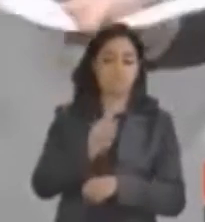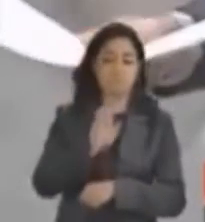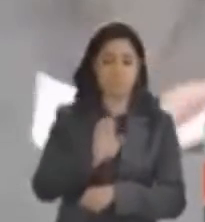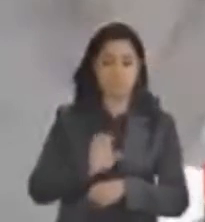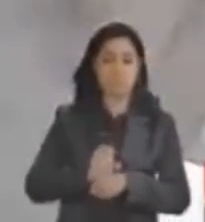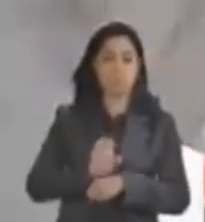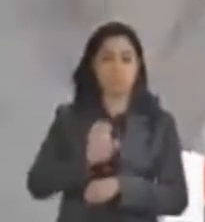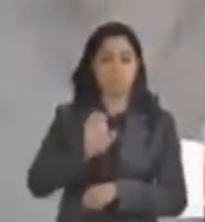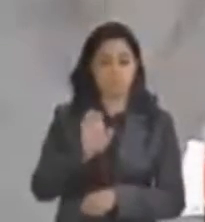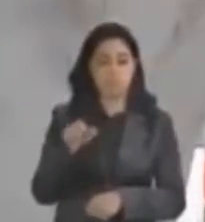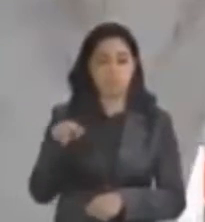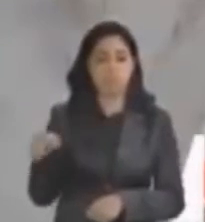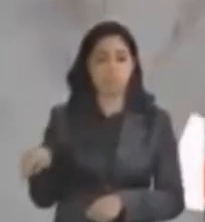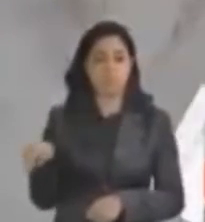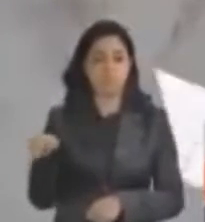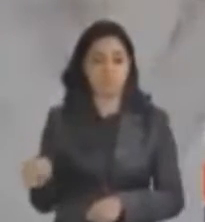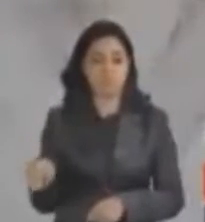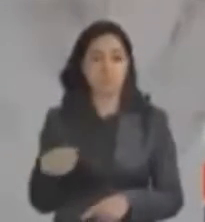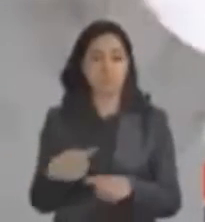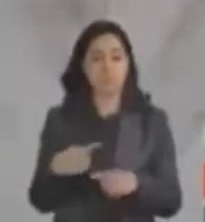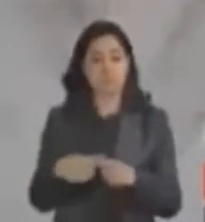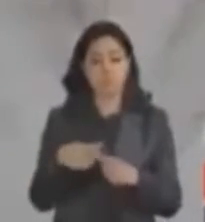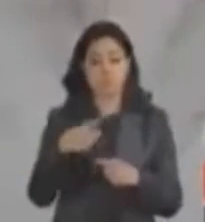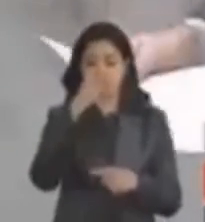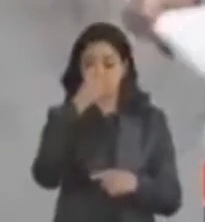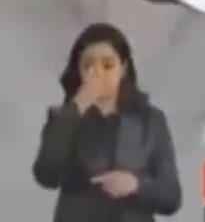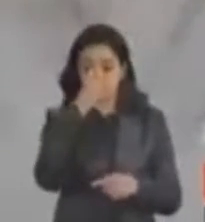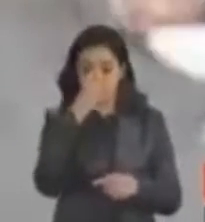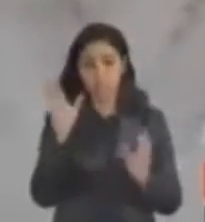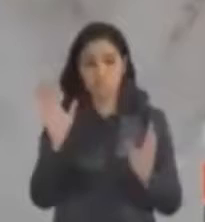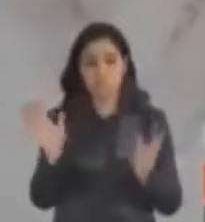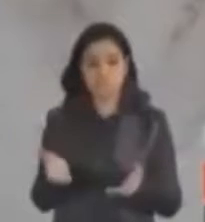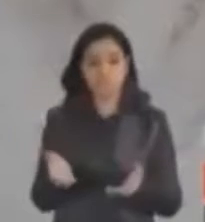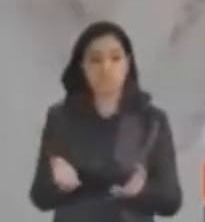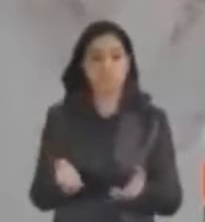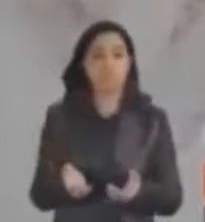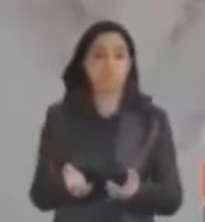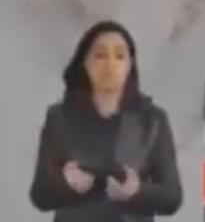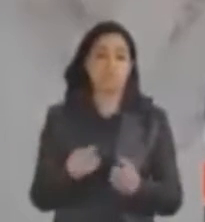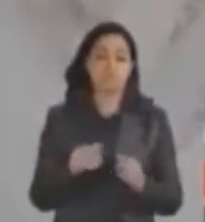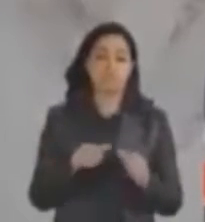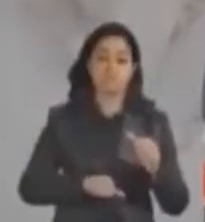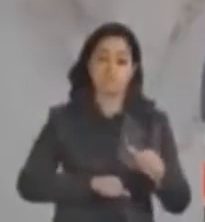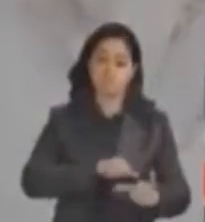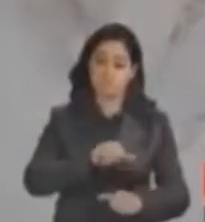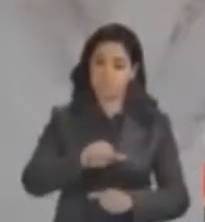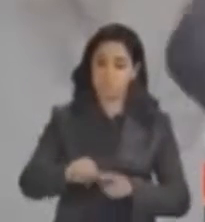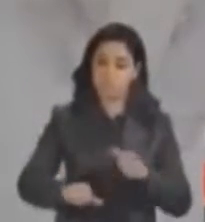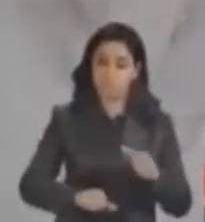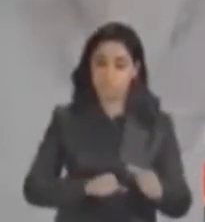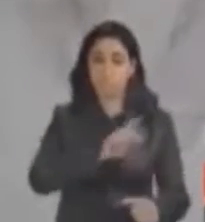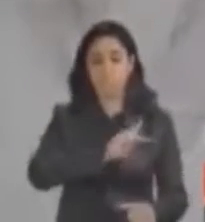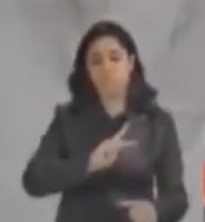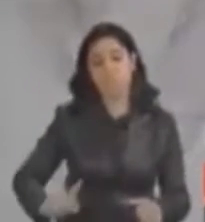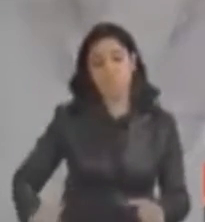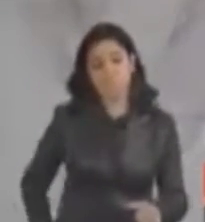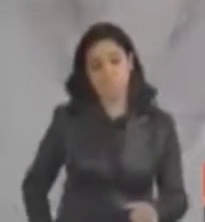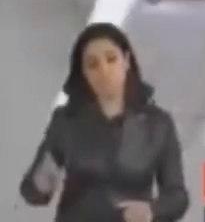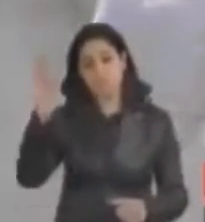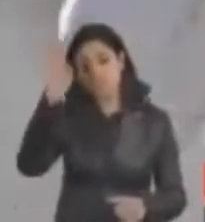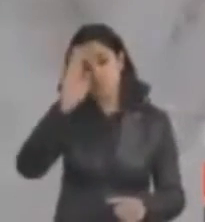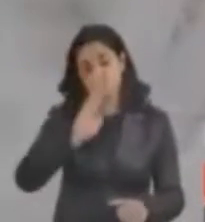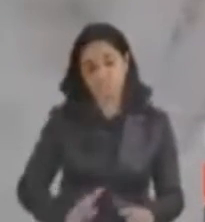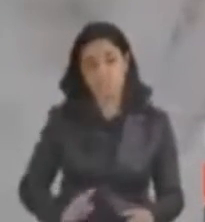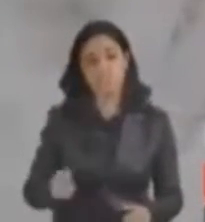herança do geraldo alckmin e agora quer ser candidato e virar presidente da república com essa herança o hospital em que gestante da